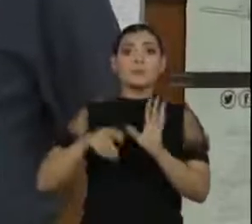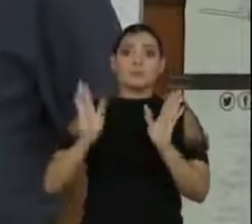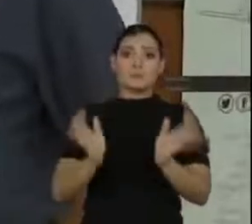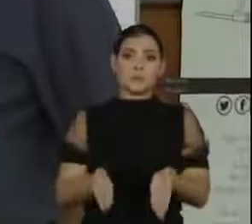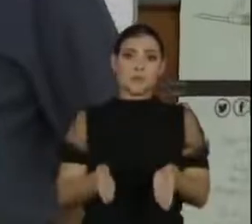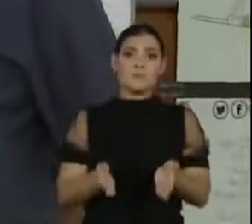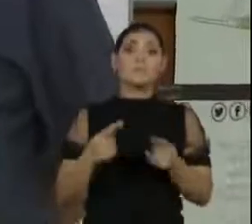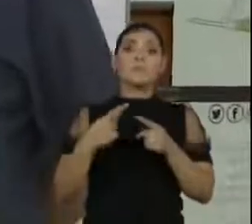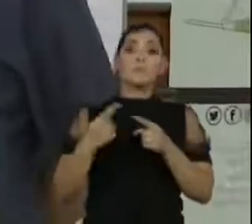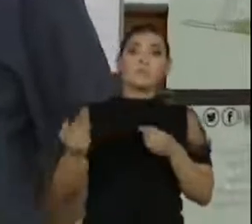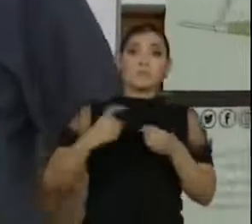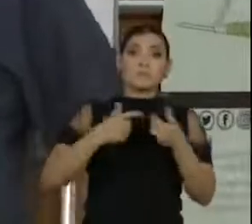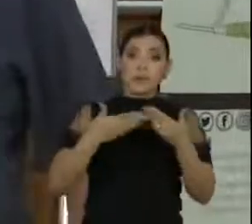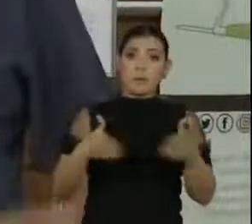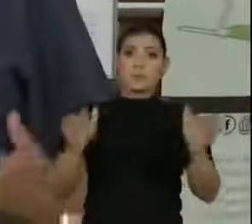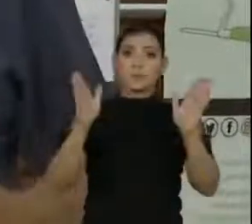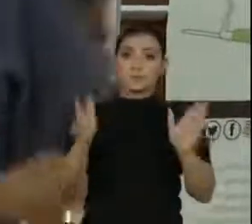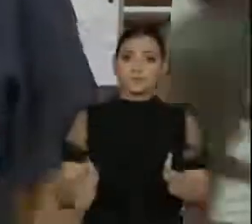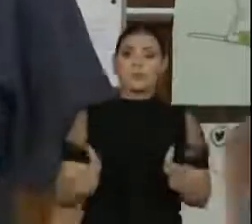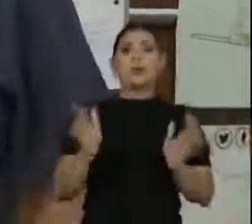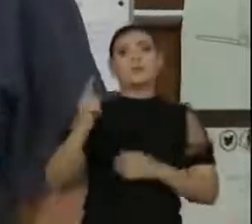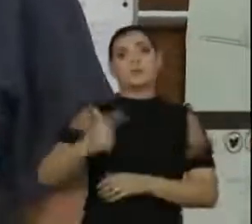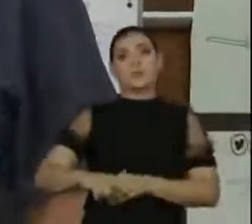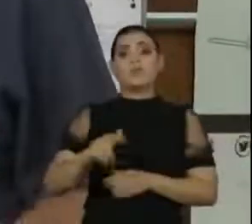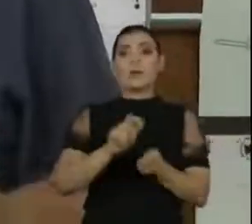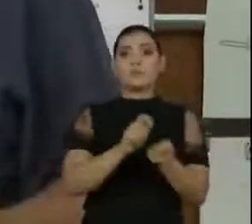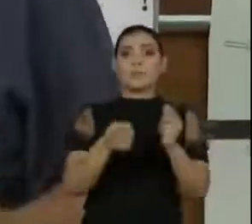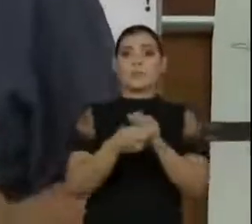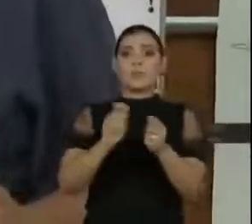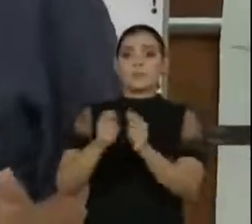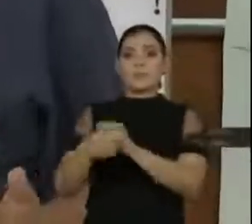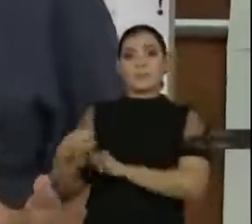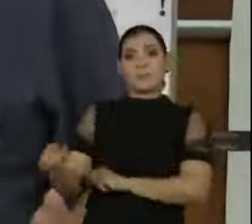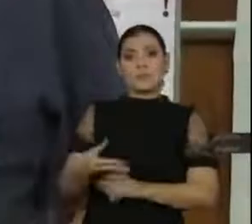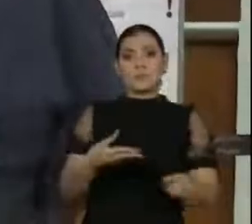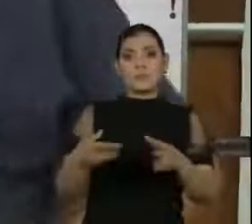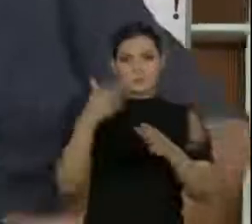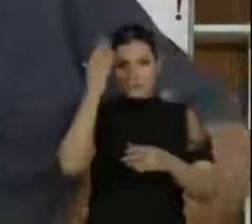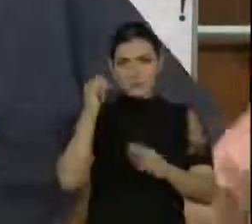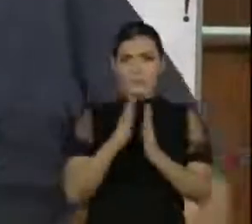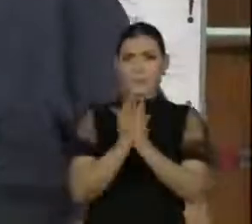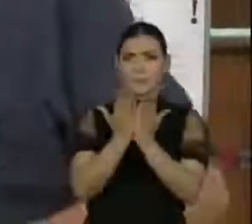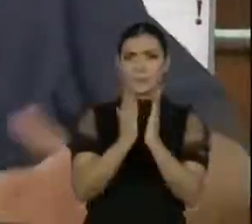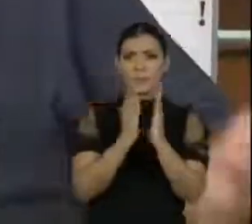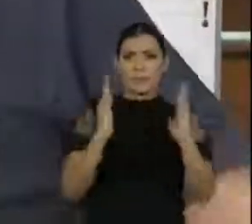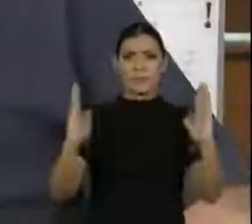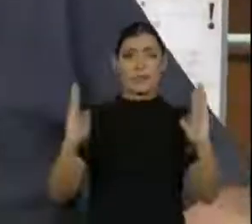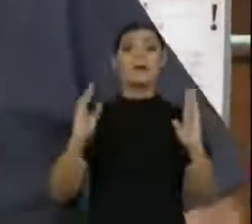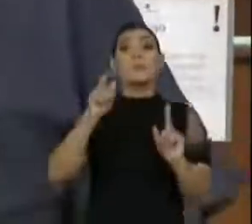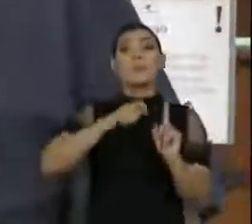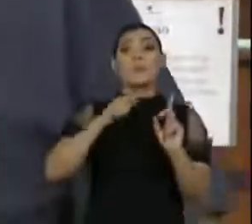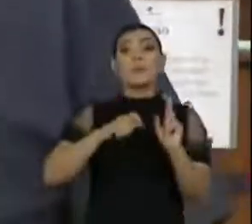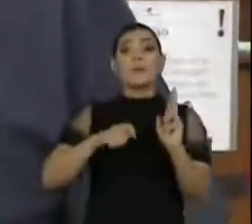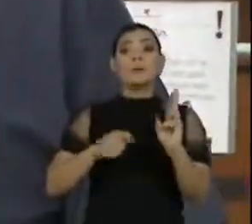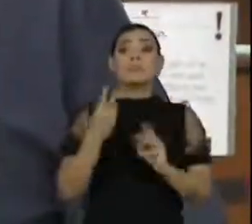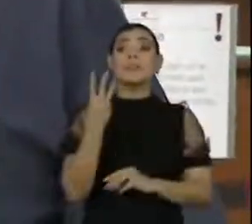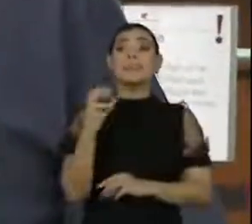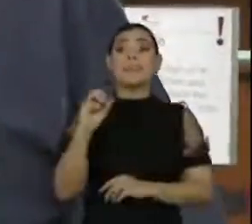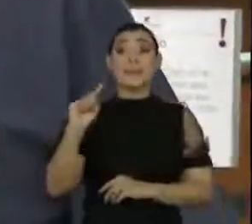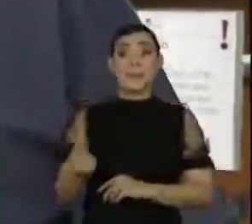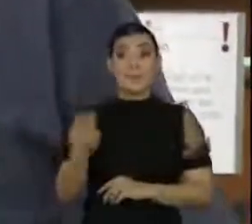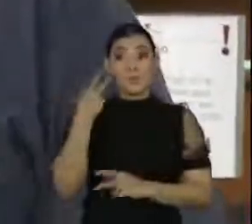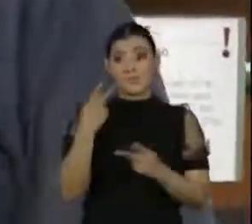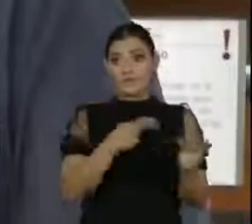nosso público para reabrir nós tivemos que adaptar um monte de coisa você sabe que essa biblioteca recebe por mês recebi a